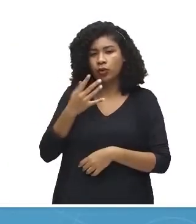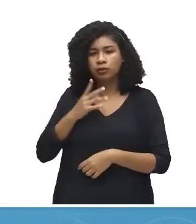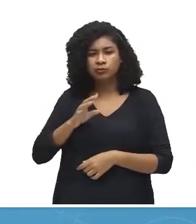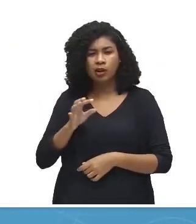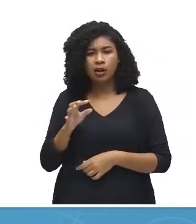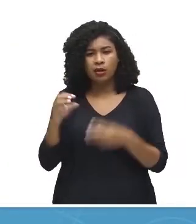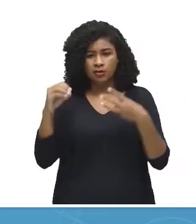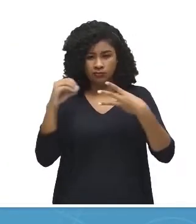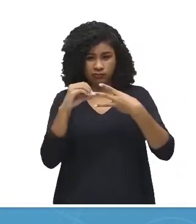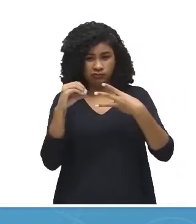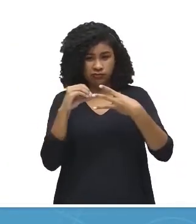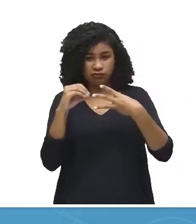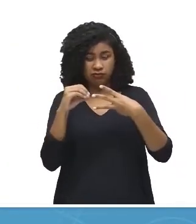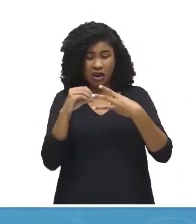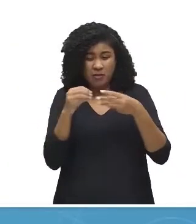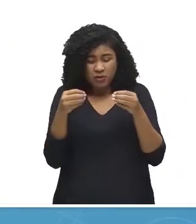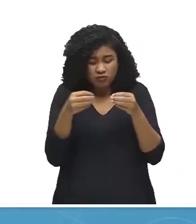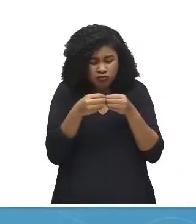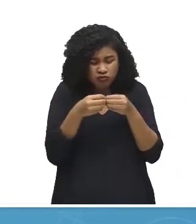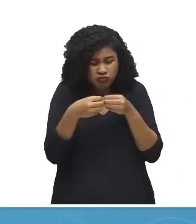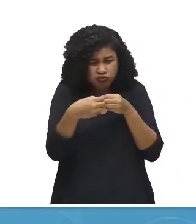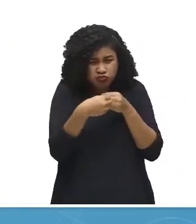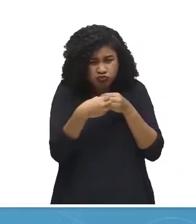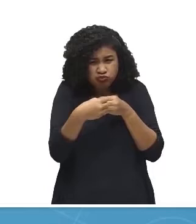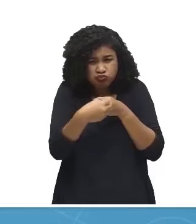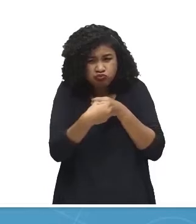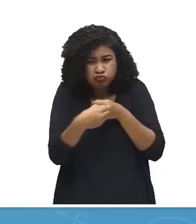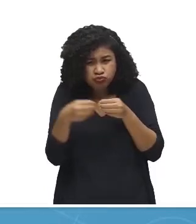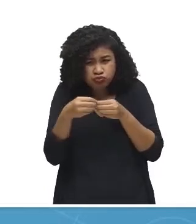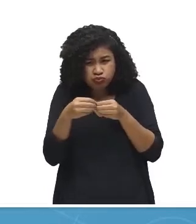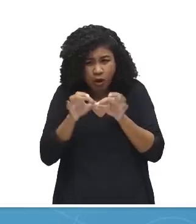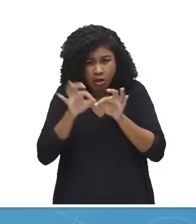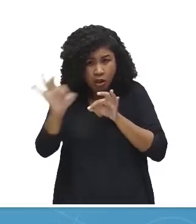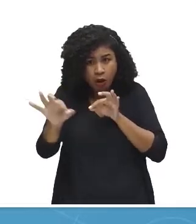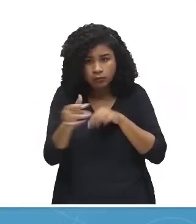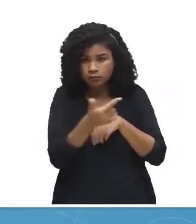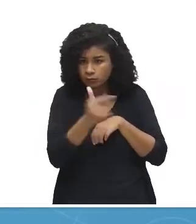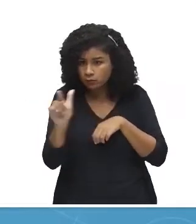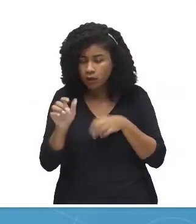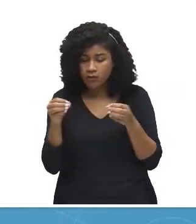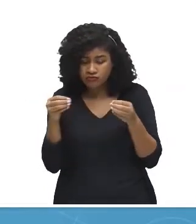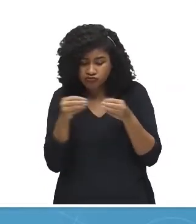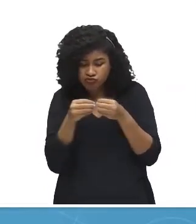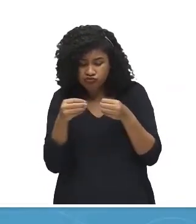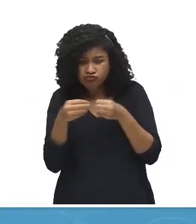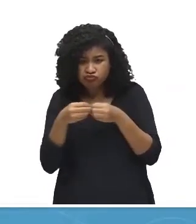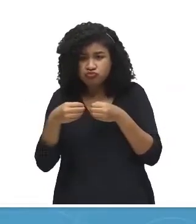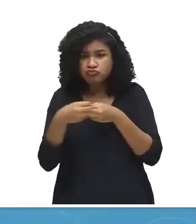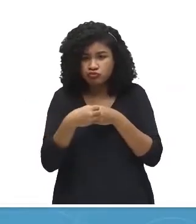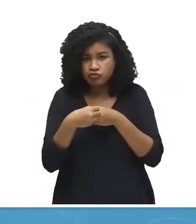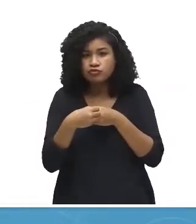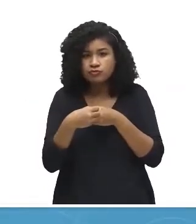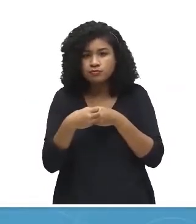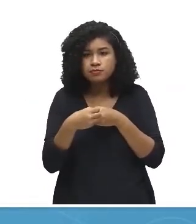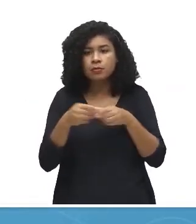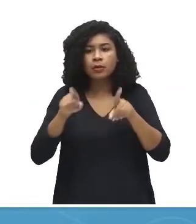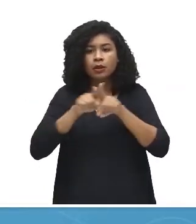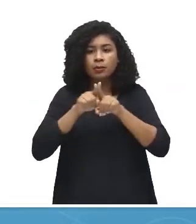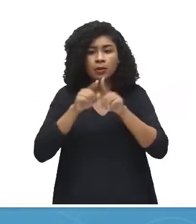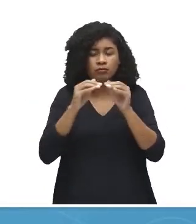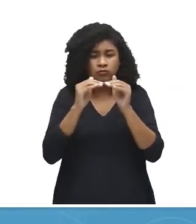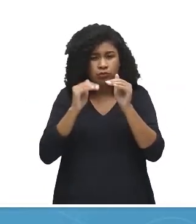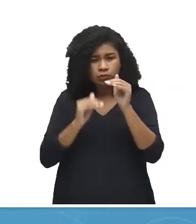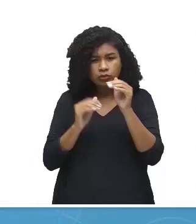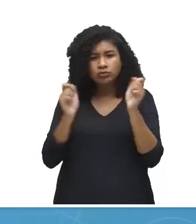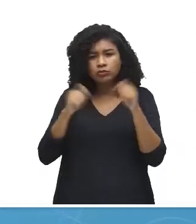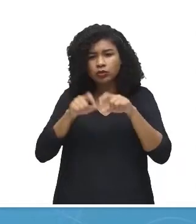unidas, bem juntinhas, a gente não vê material intercelular entre elas. E logo abaixo a gente tem aqui o que é chamado de lâmina